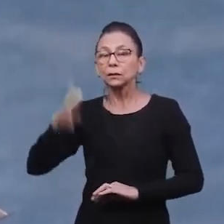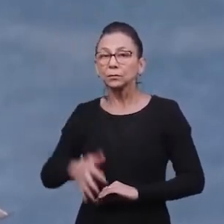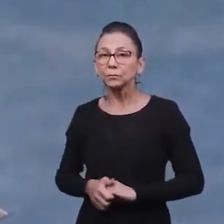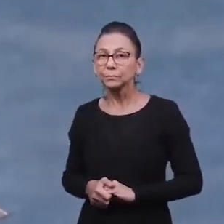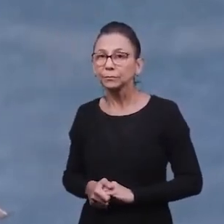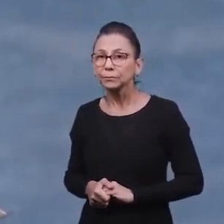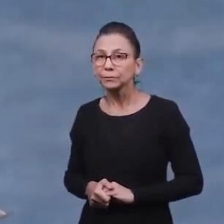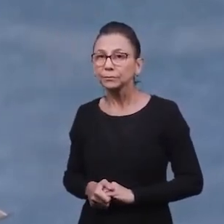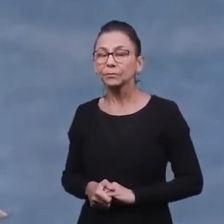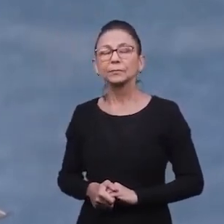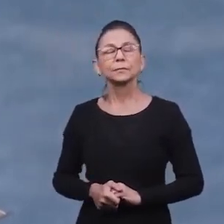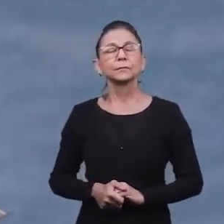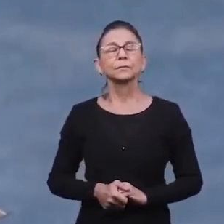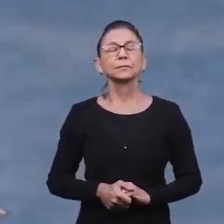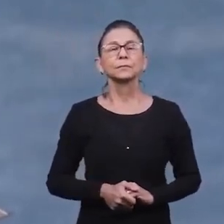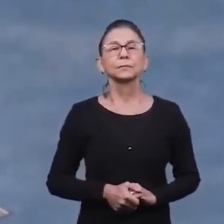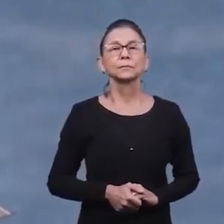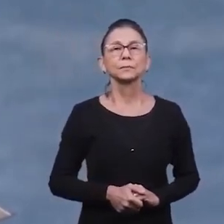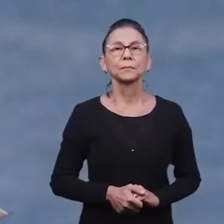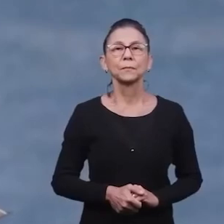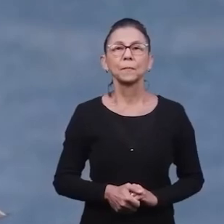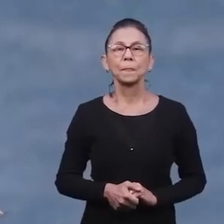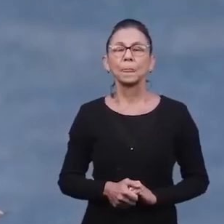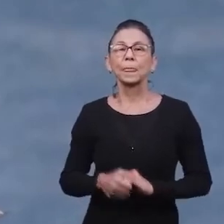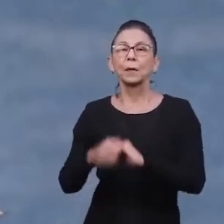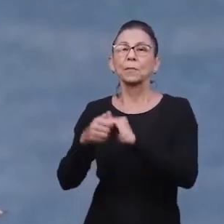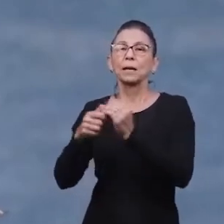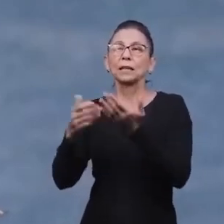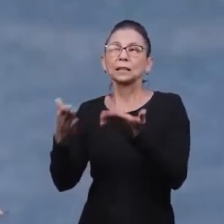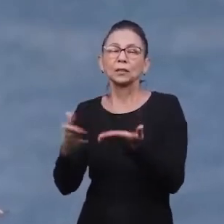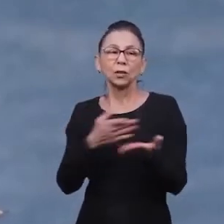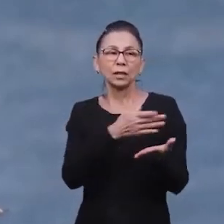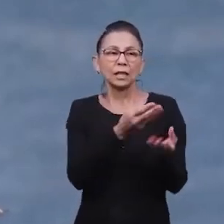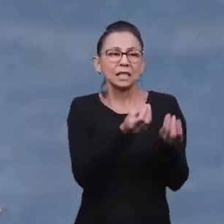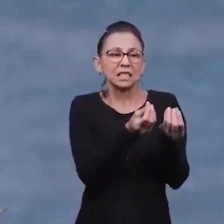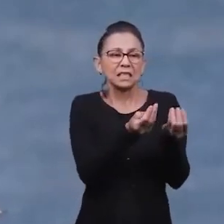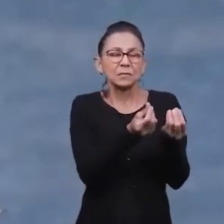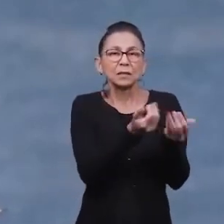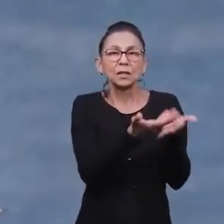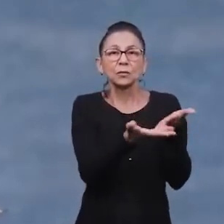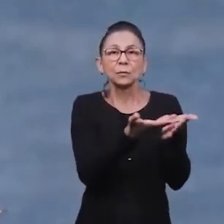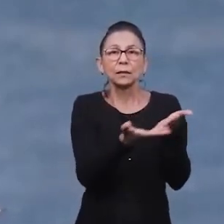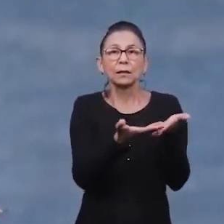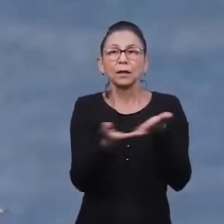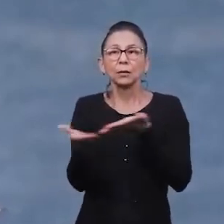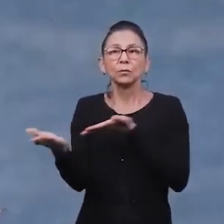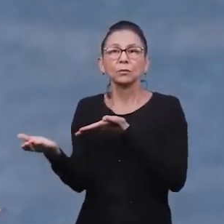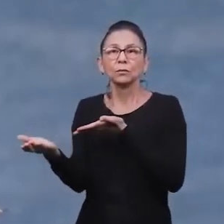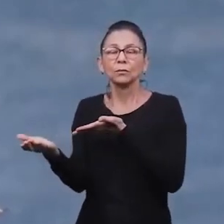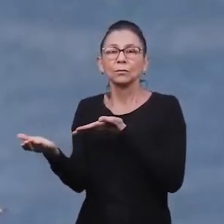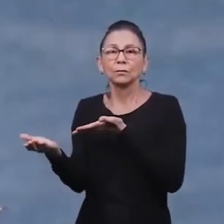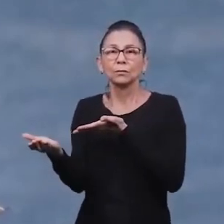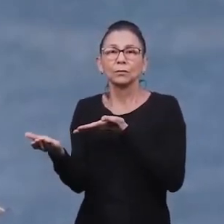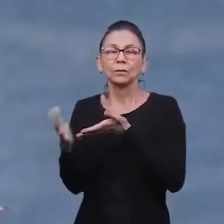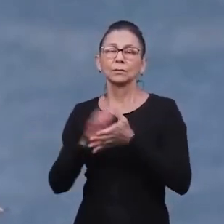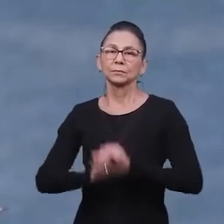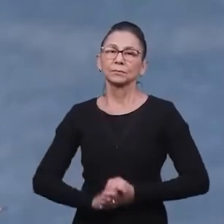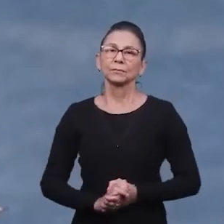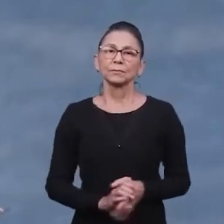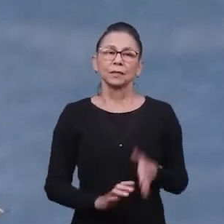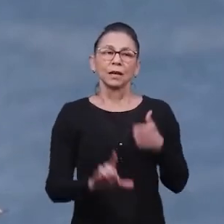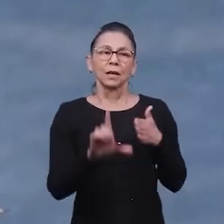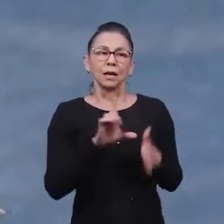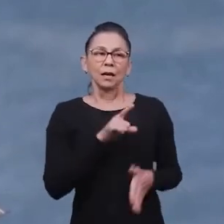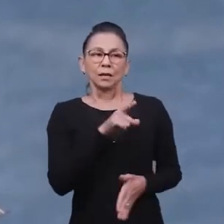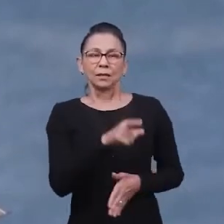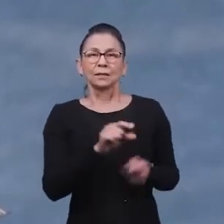dia que o Espírito Santo já não significa mais, aquilo que ele se falou, né? Ele já não significa mais, está insensível ao Espírito Santo. Aí que acontece? Aquilo que ele